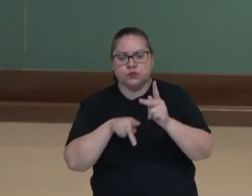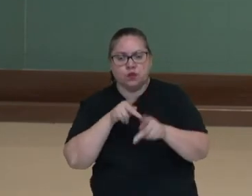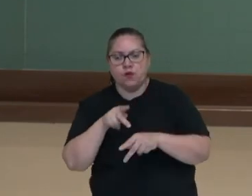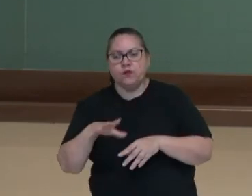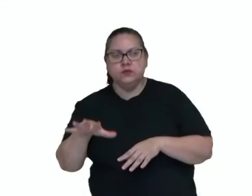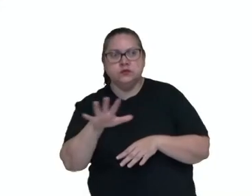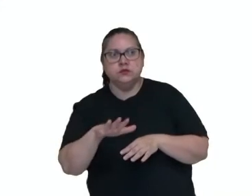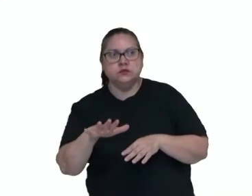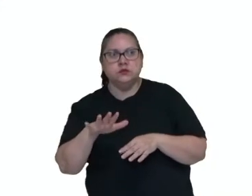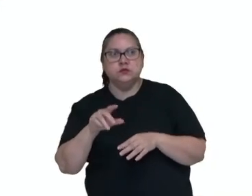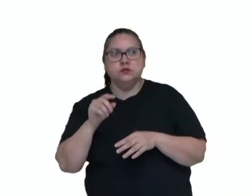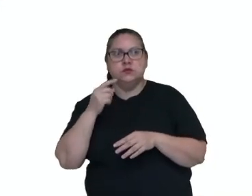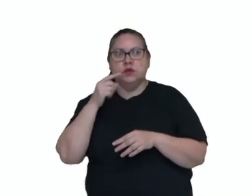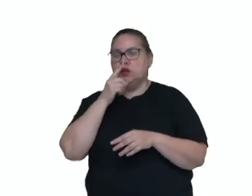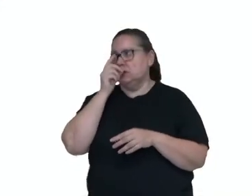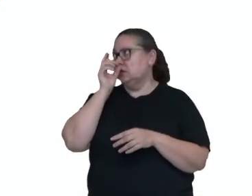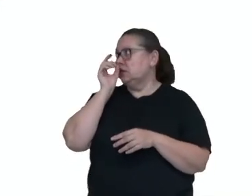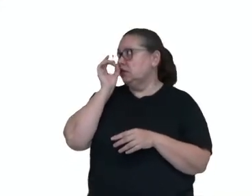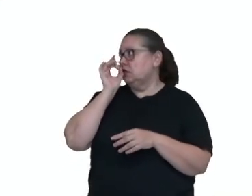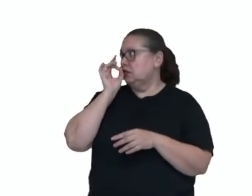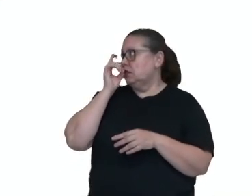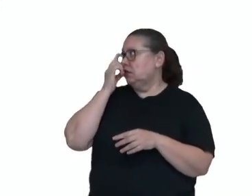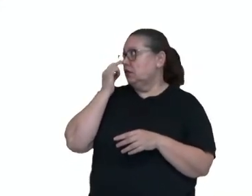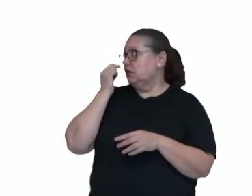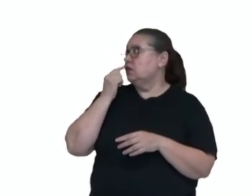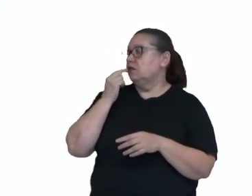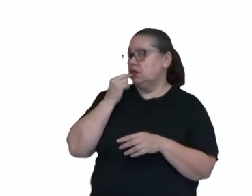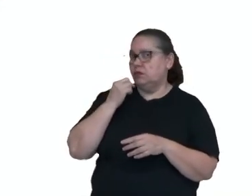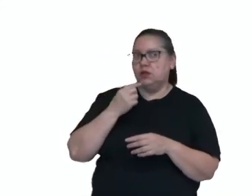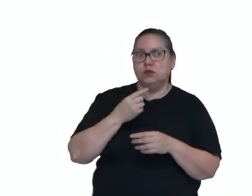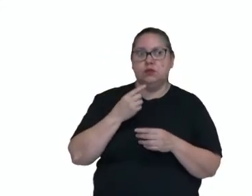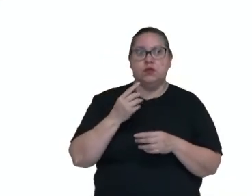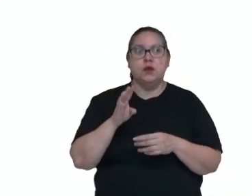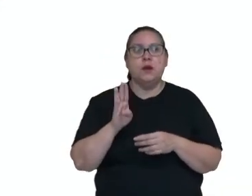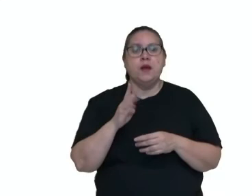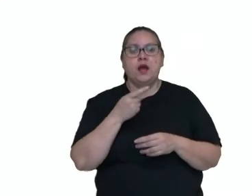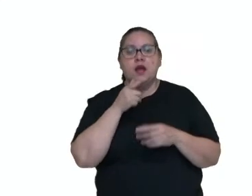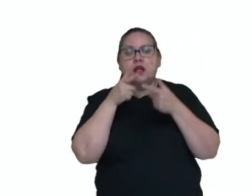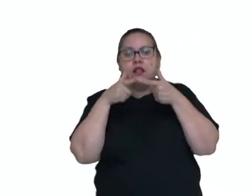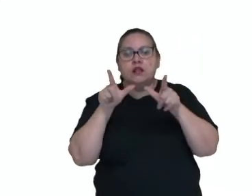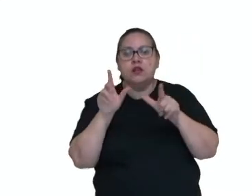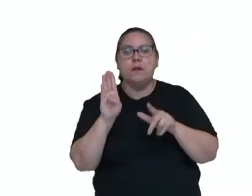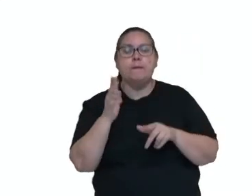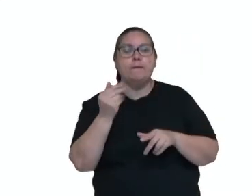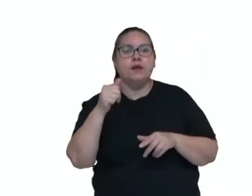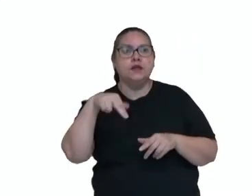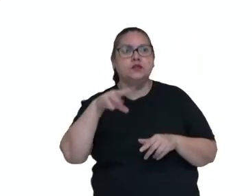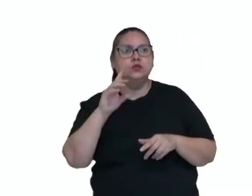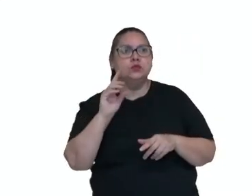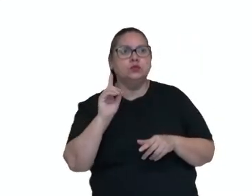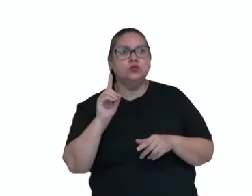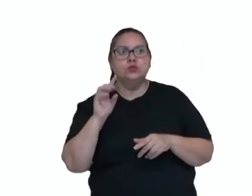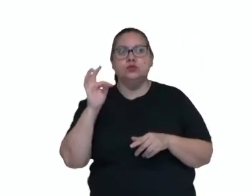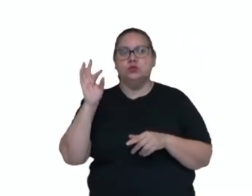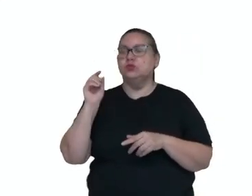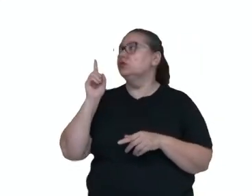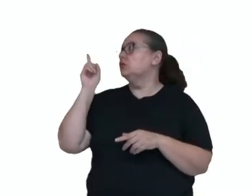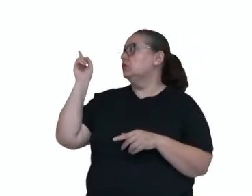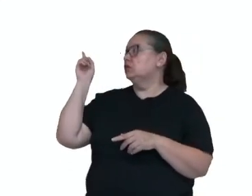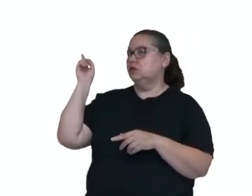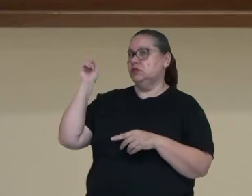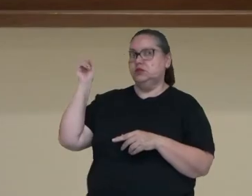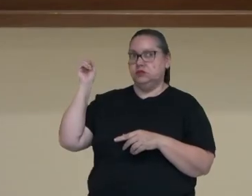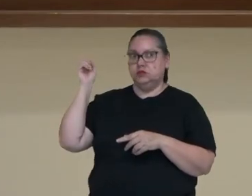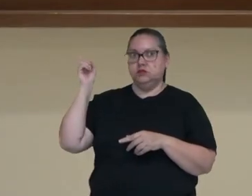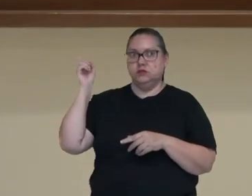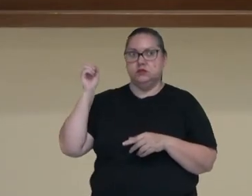dessa rota angolana, que tinha origem comum e falavam línguas banto, como Kikongo, Kimbundu, Umbundu, que